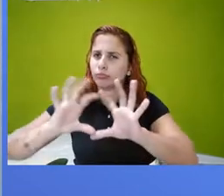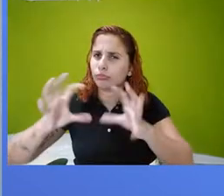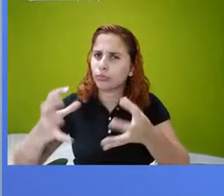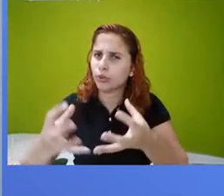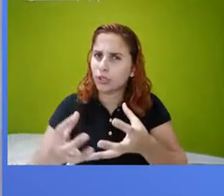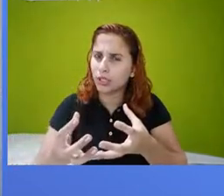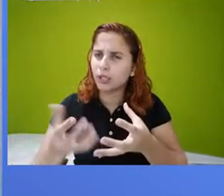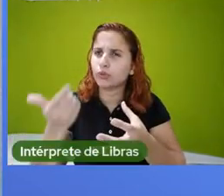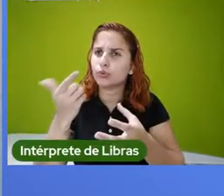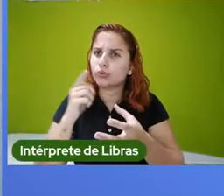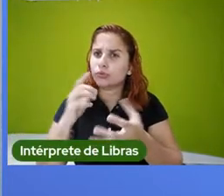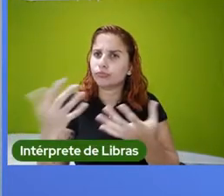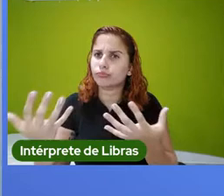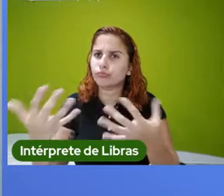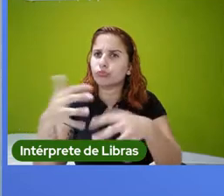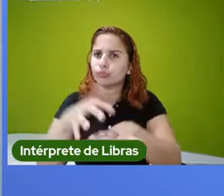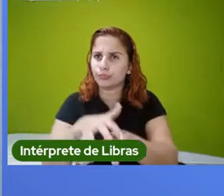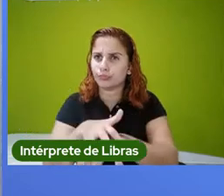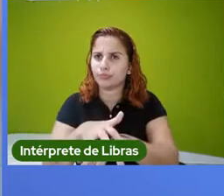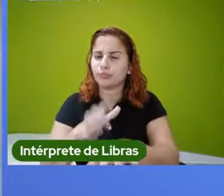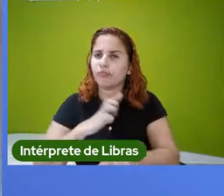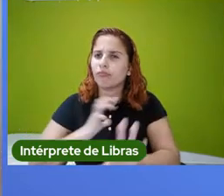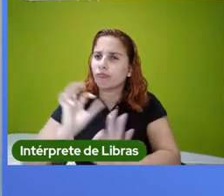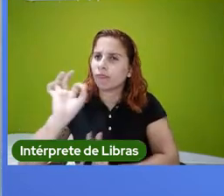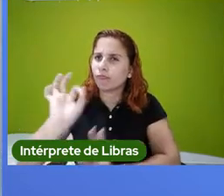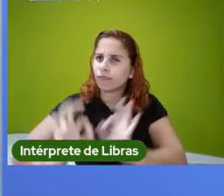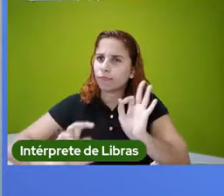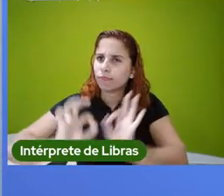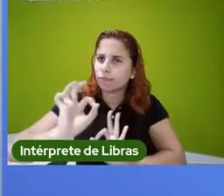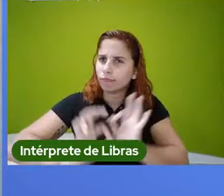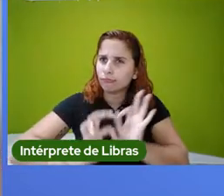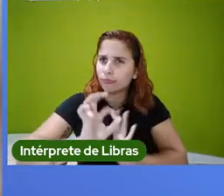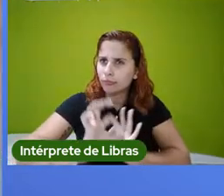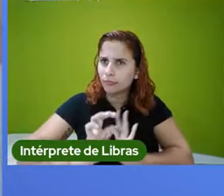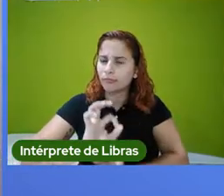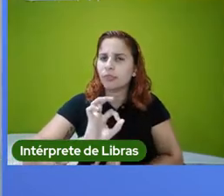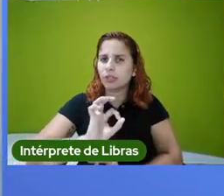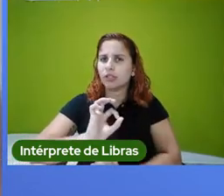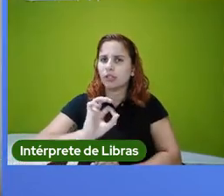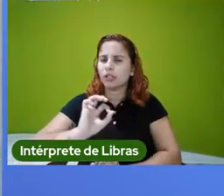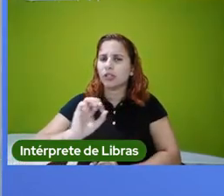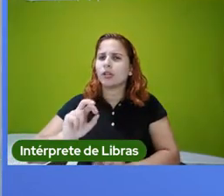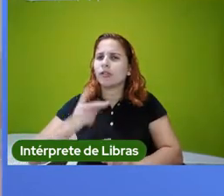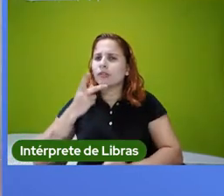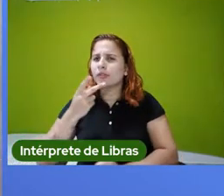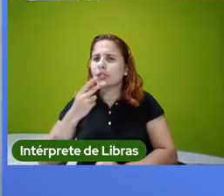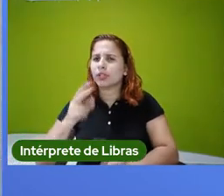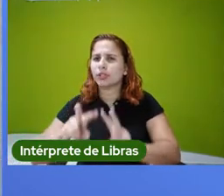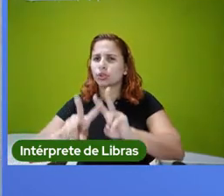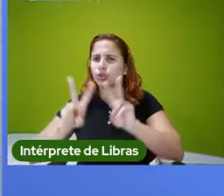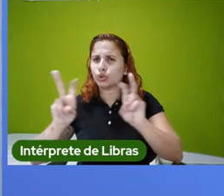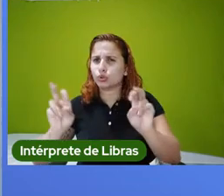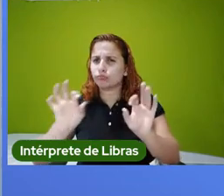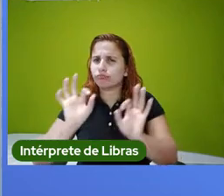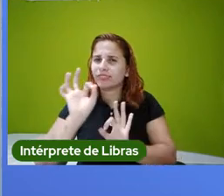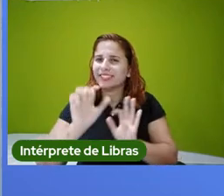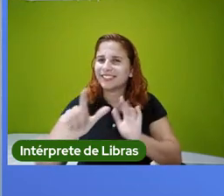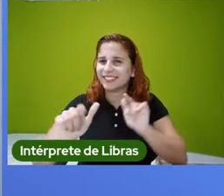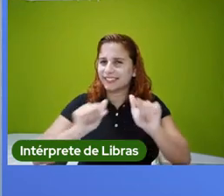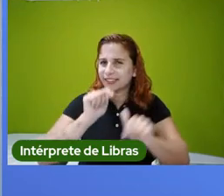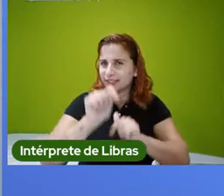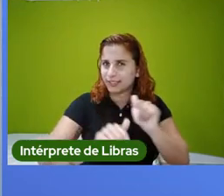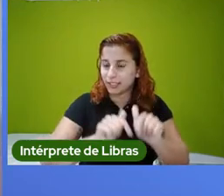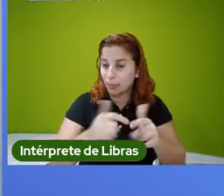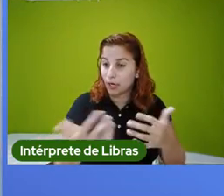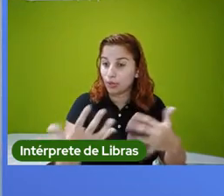Reabilitação. Ele nada mais é do que a regulamentação do capítulo que fala sobre reabilitação e trabalho lá da Lei Brasileira de